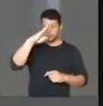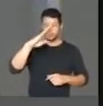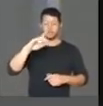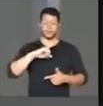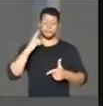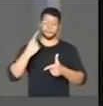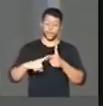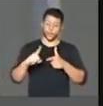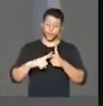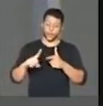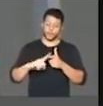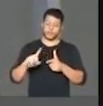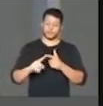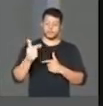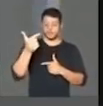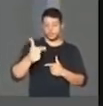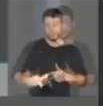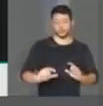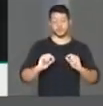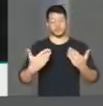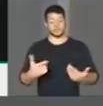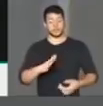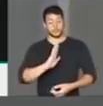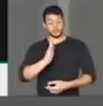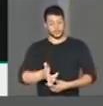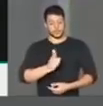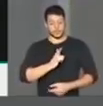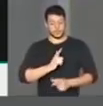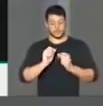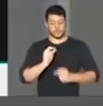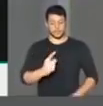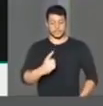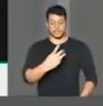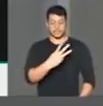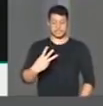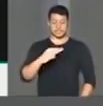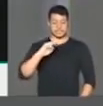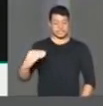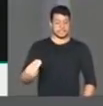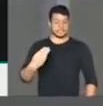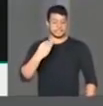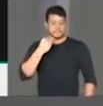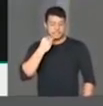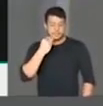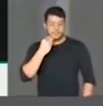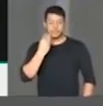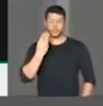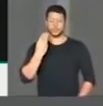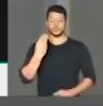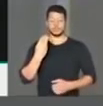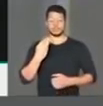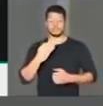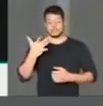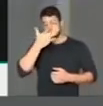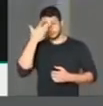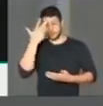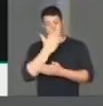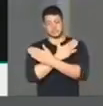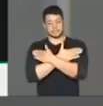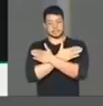brasileiro. Já não bastasse os 13 milhões de desempregados, hoje nós passamos a ver no balanço do